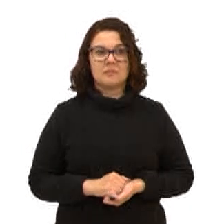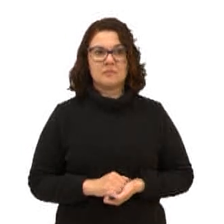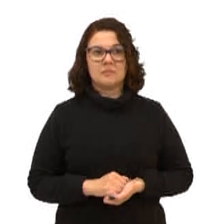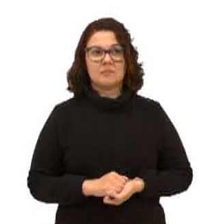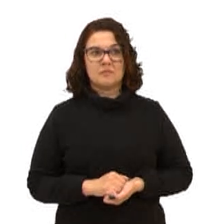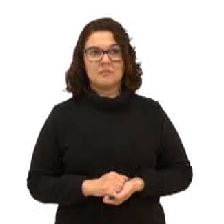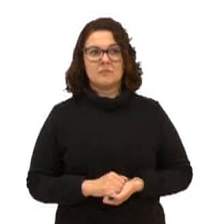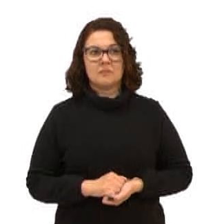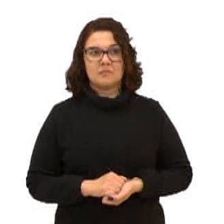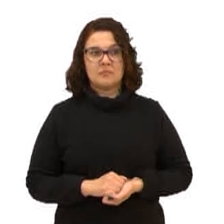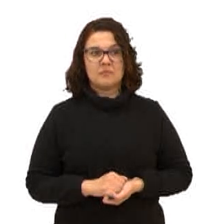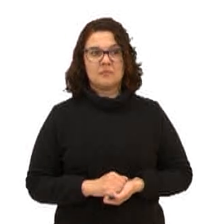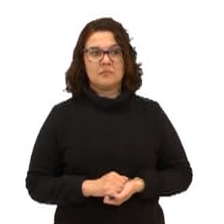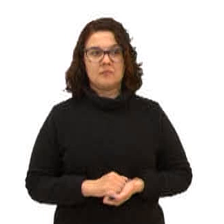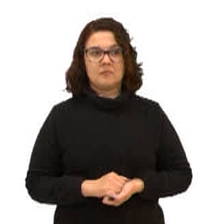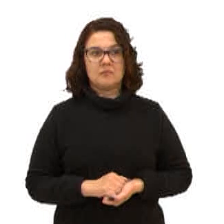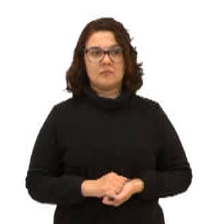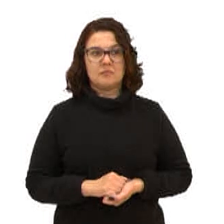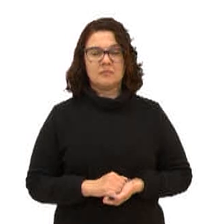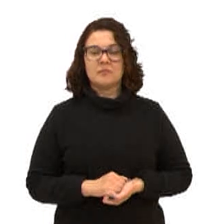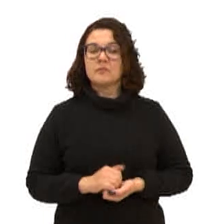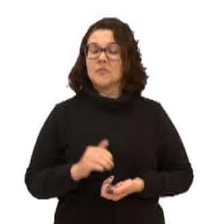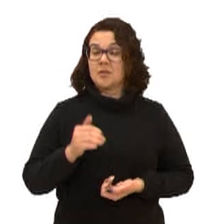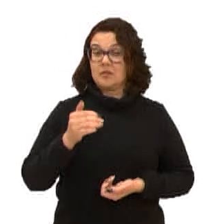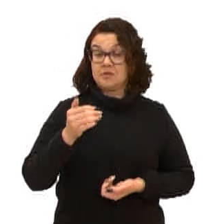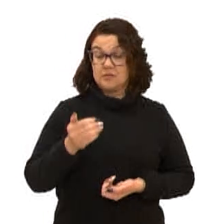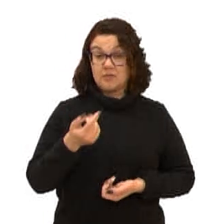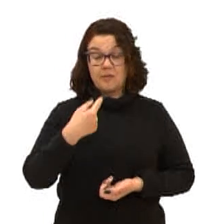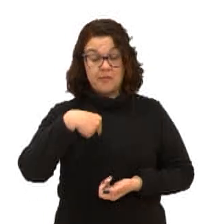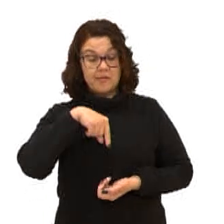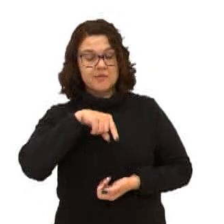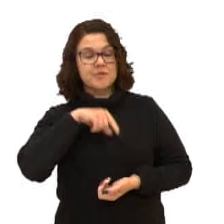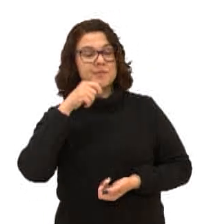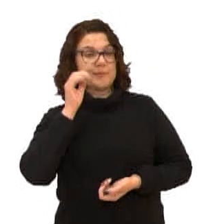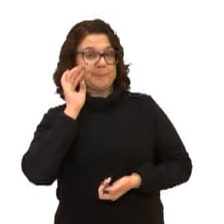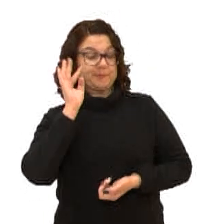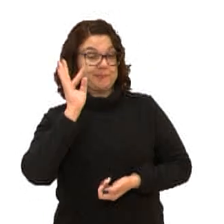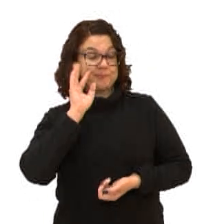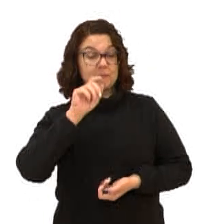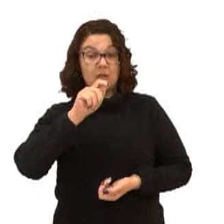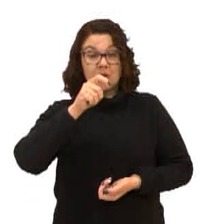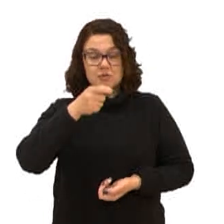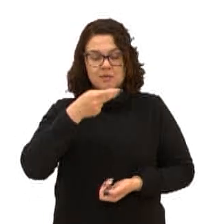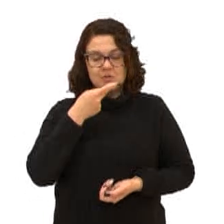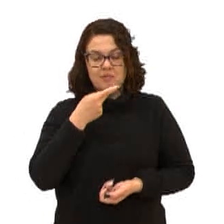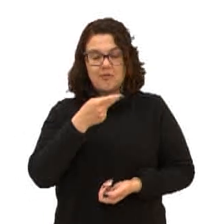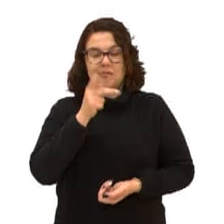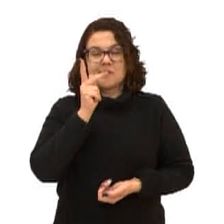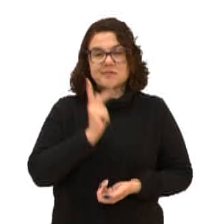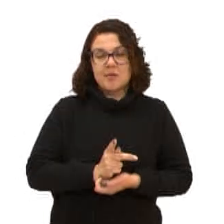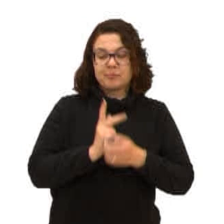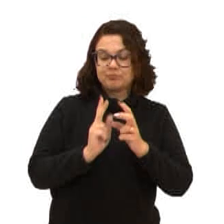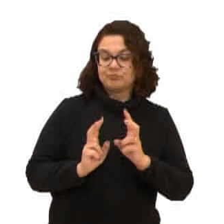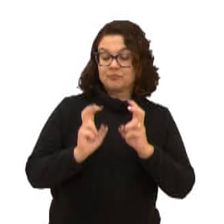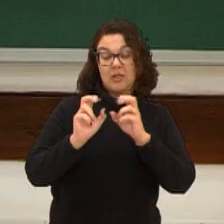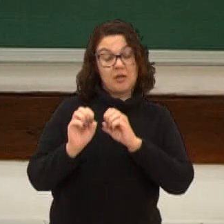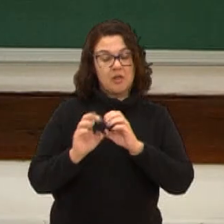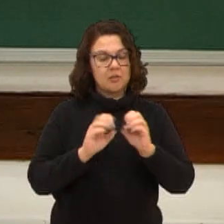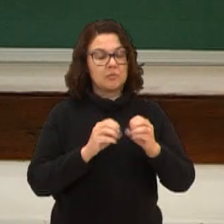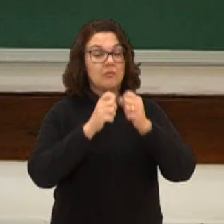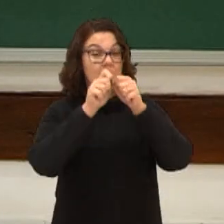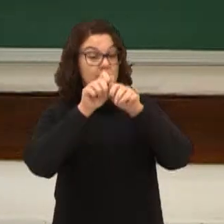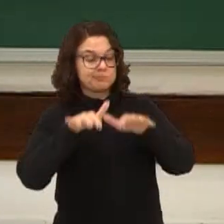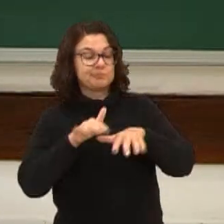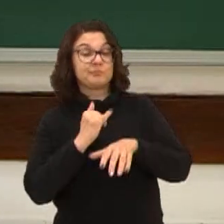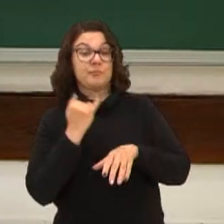útil em la sociedade. Então a gente tem que pensar um pouquinho quando se fala em educação, né, um tema